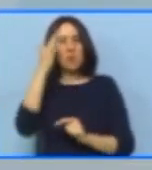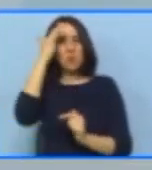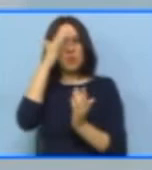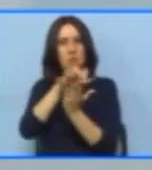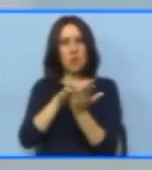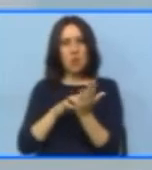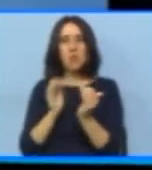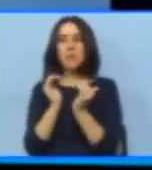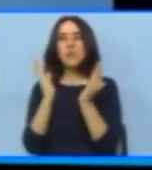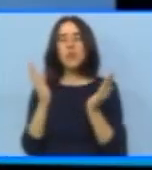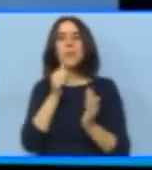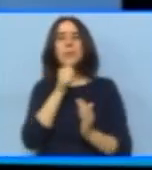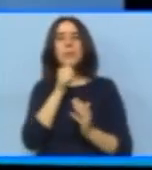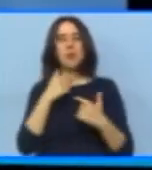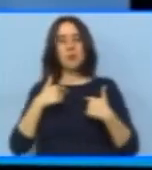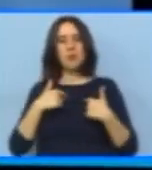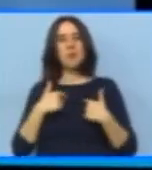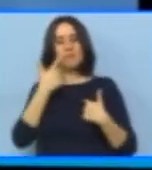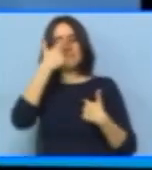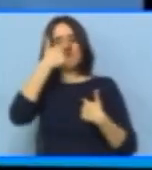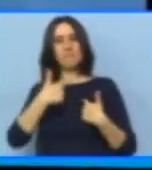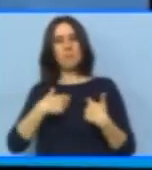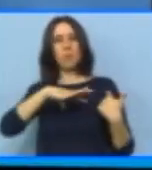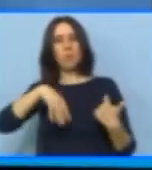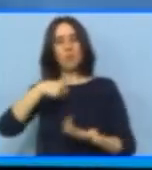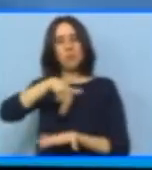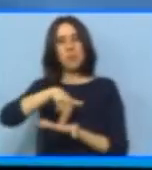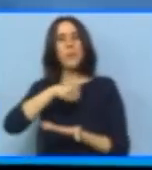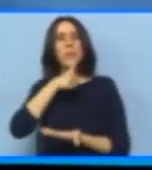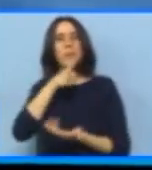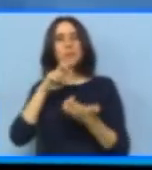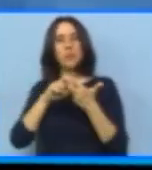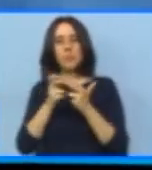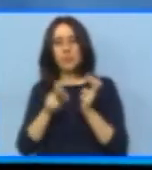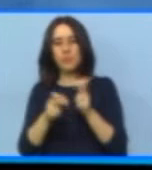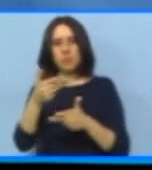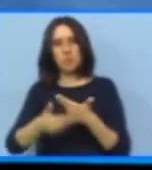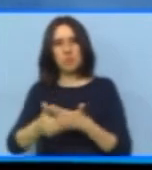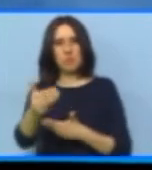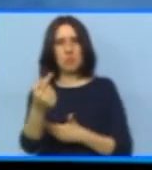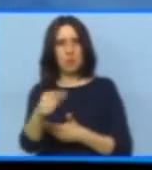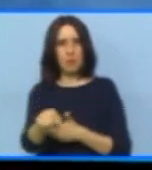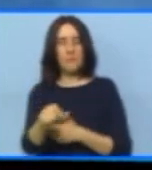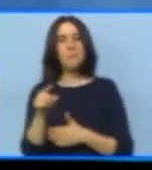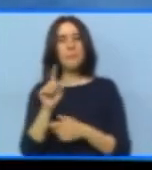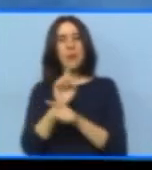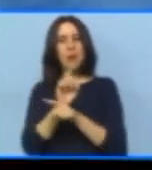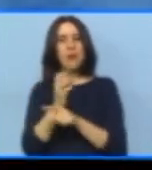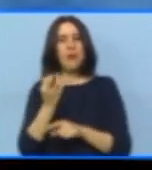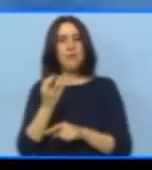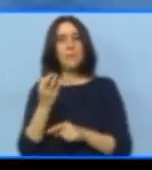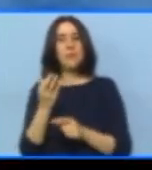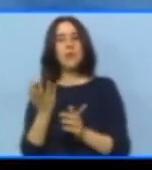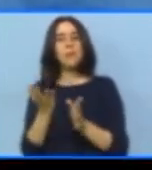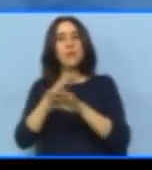externa na forma como o homem se deve posicionar no mundo diante dos grandes problemas que tem pela frente. Nessa perspectiva, é uma revolução para